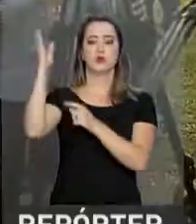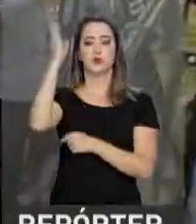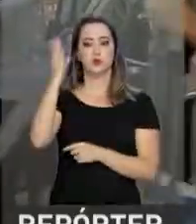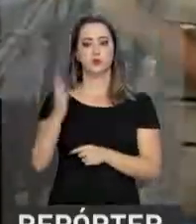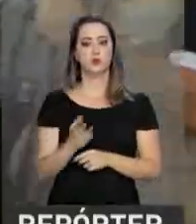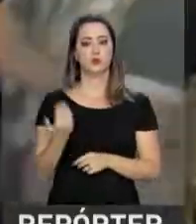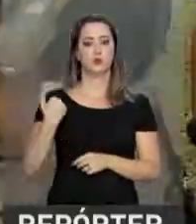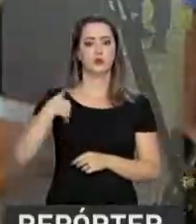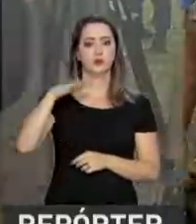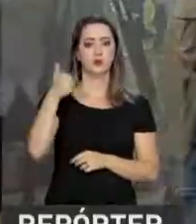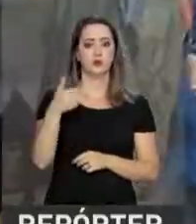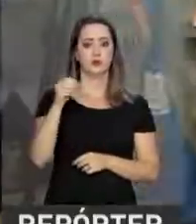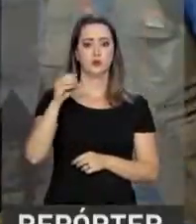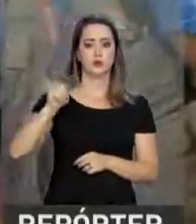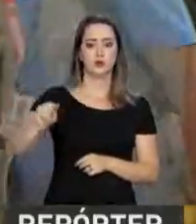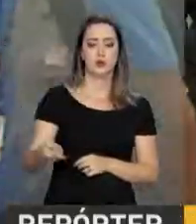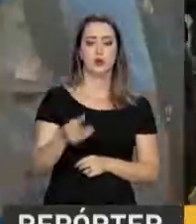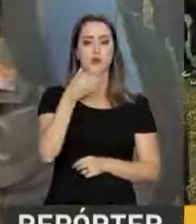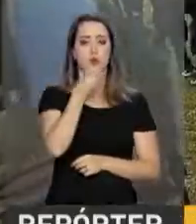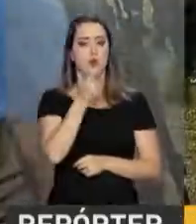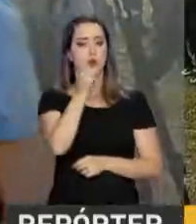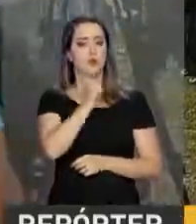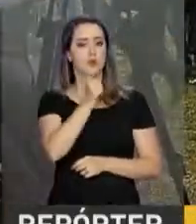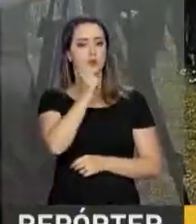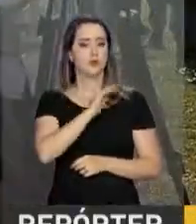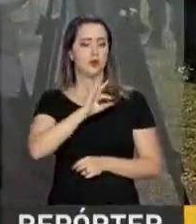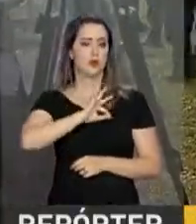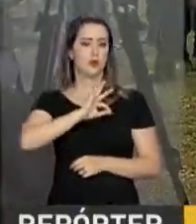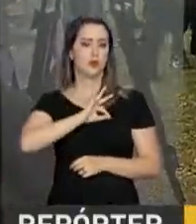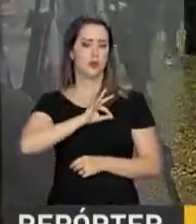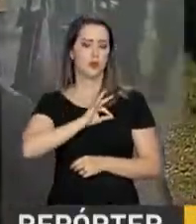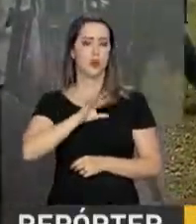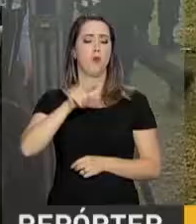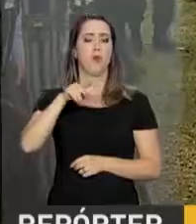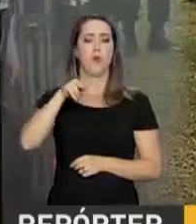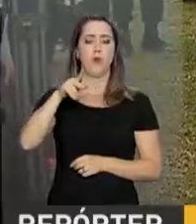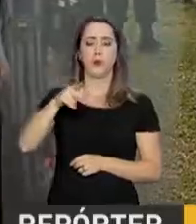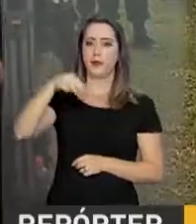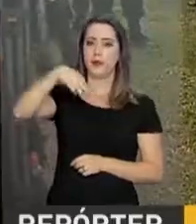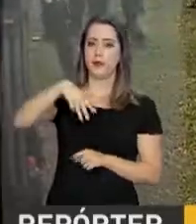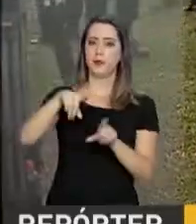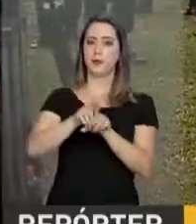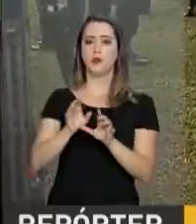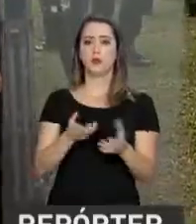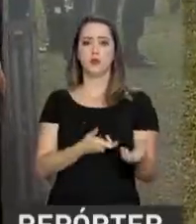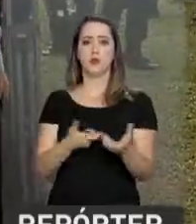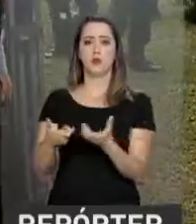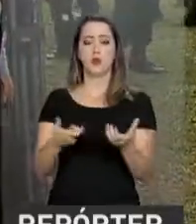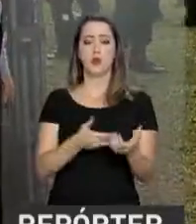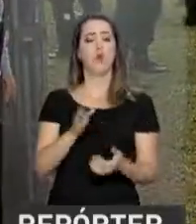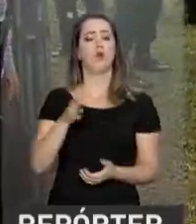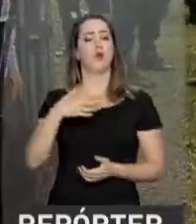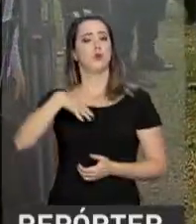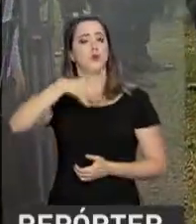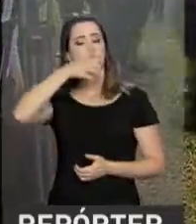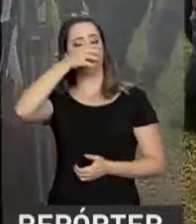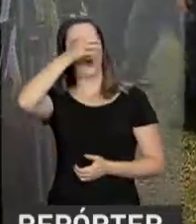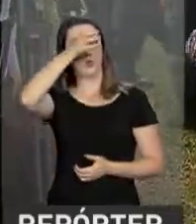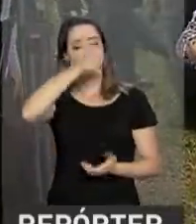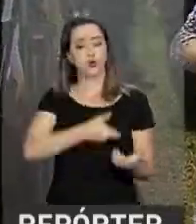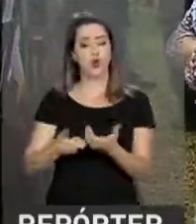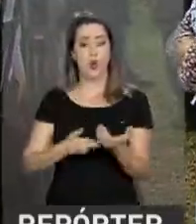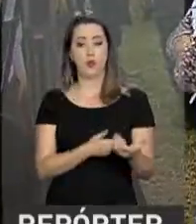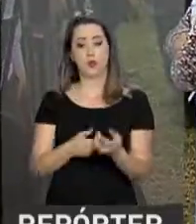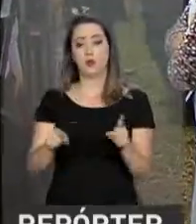são mais de 100 mil homens e mulheres das polícias militares e dos corpos de bombeiros dos estados atuando de forma coordenada